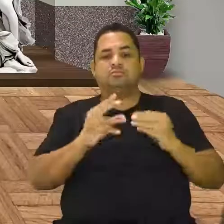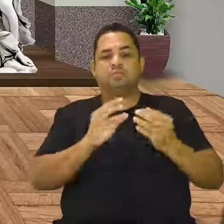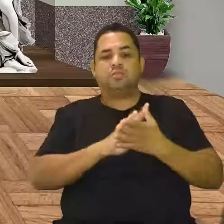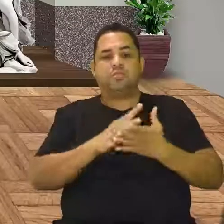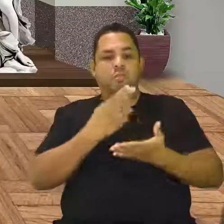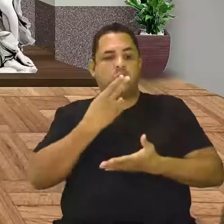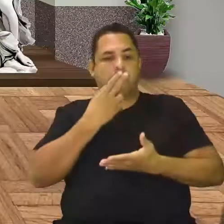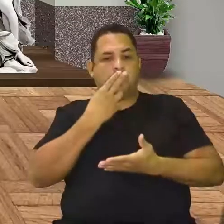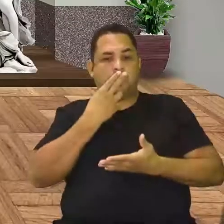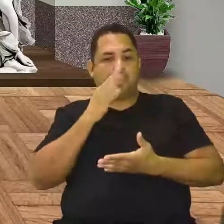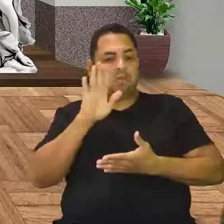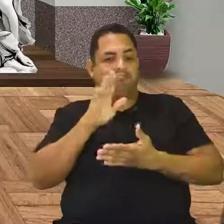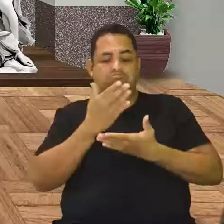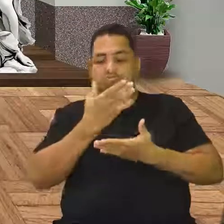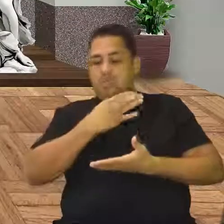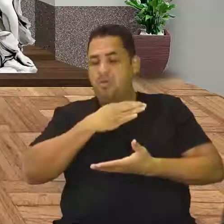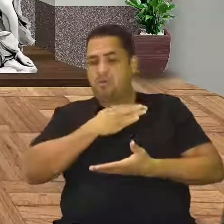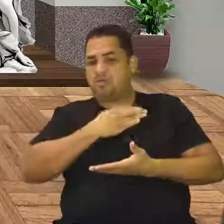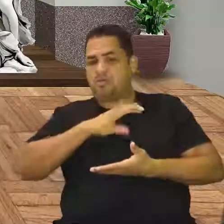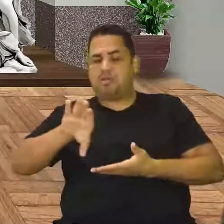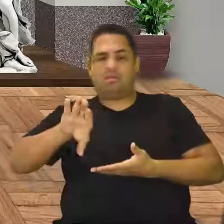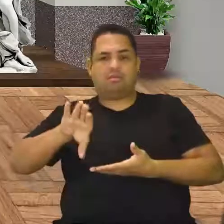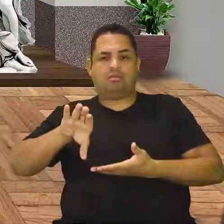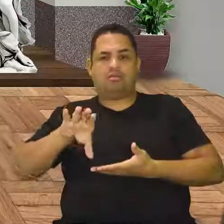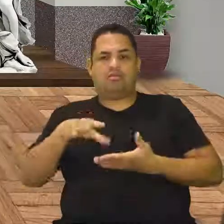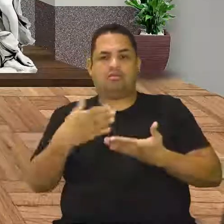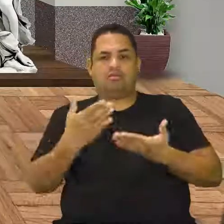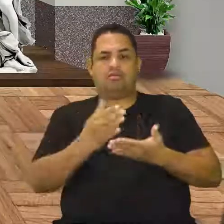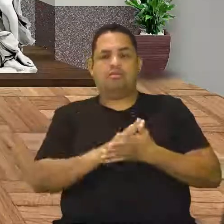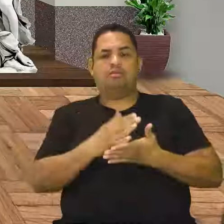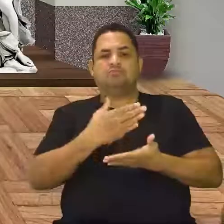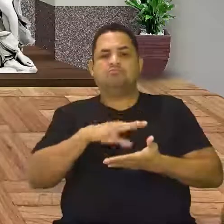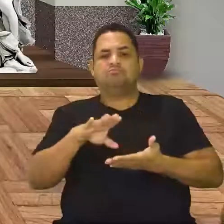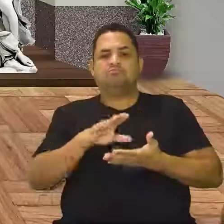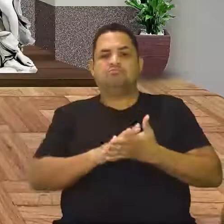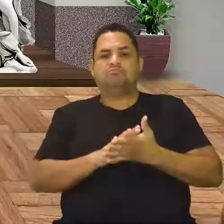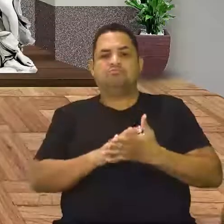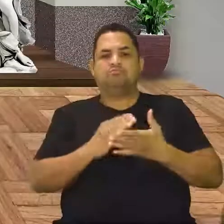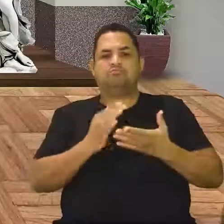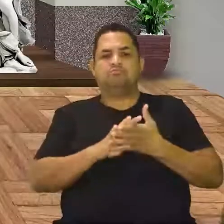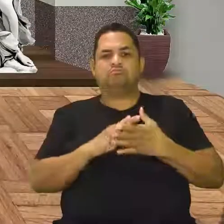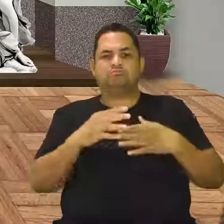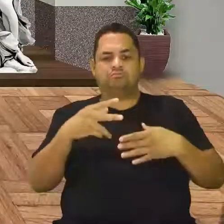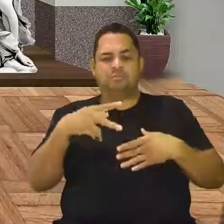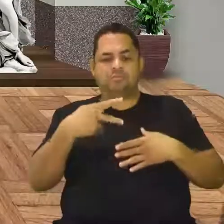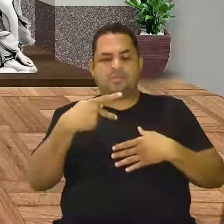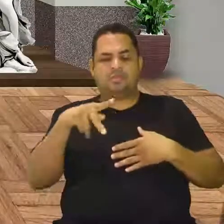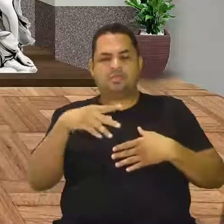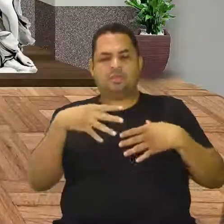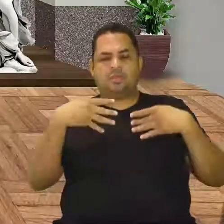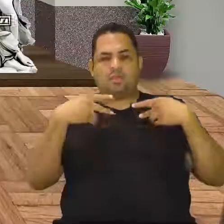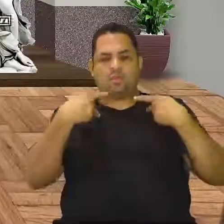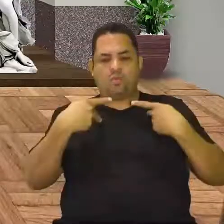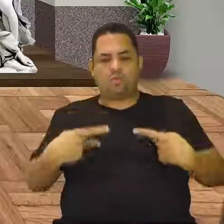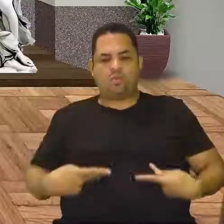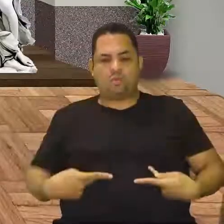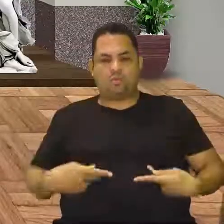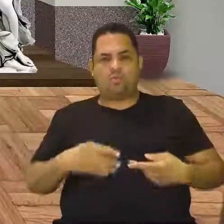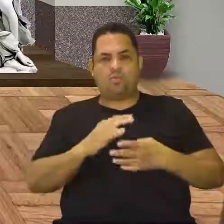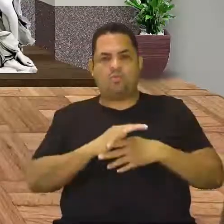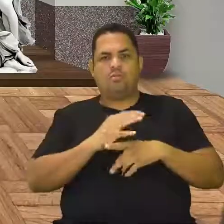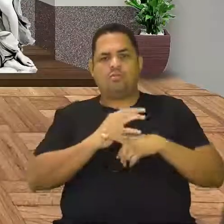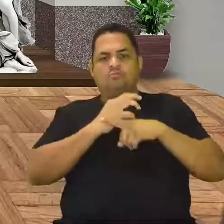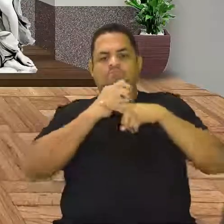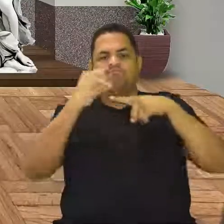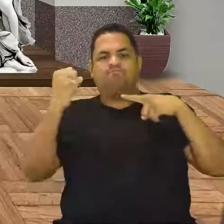sabia o rito é não queria que o seu corpo fosse um Premium